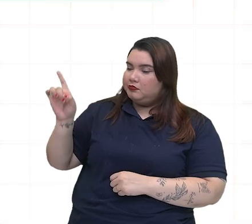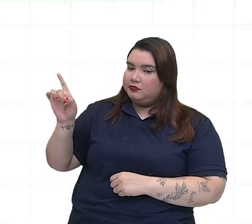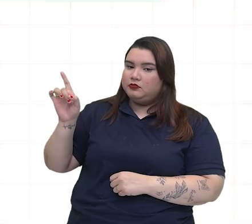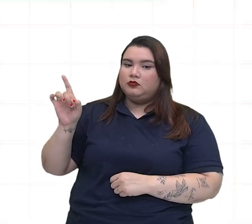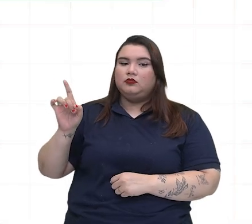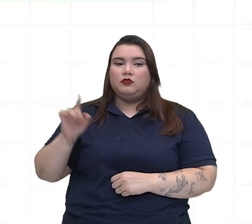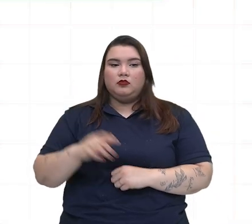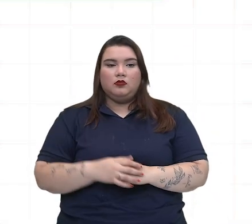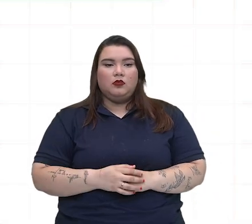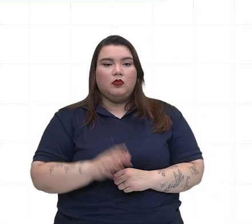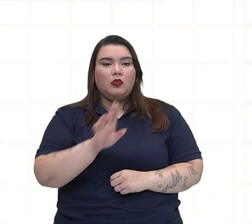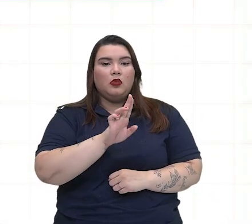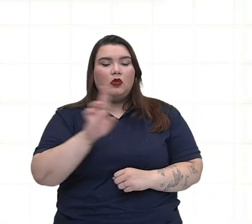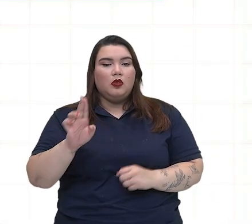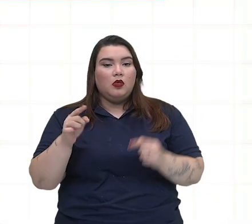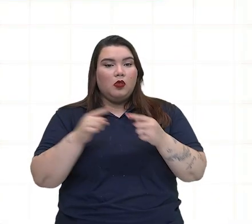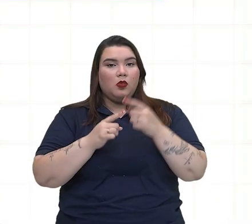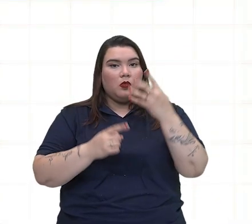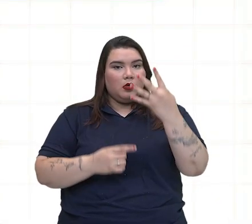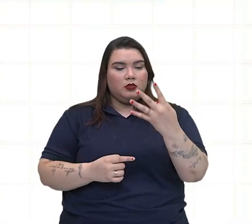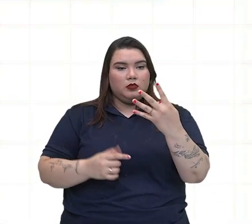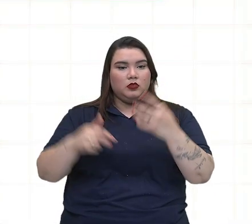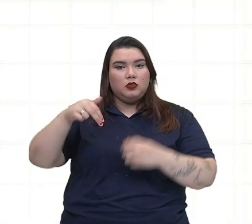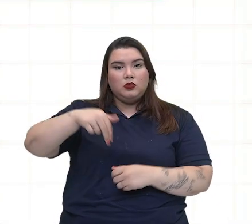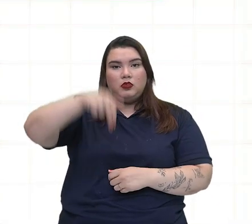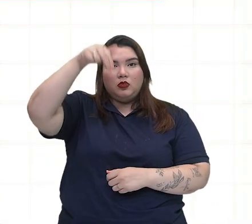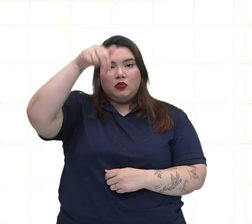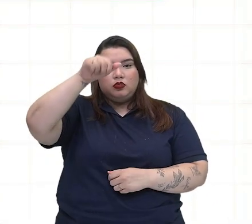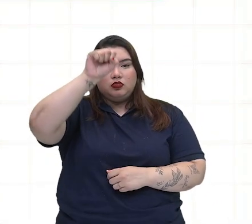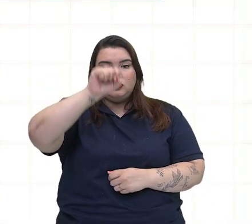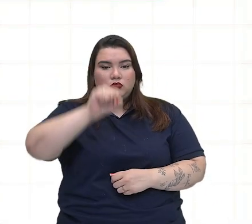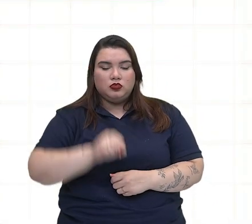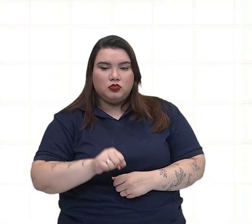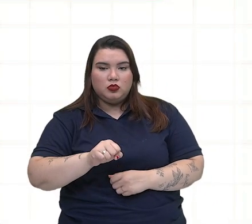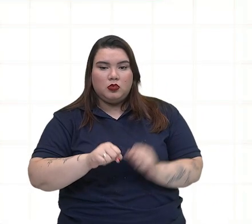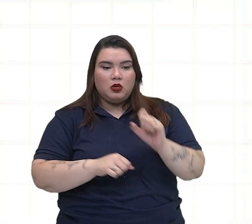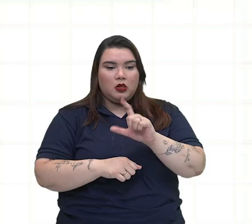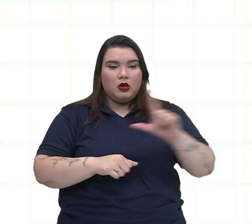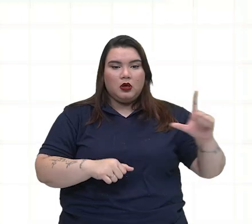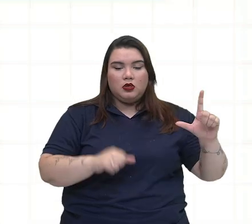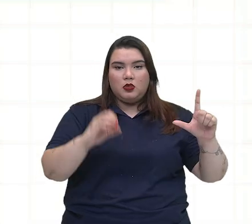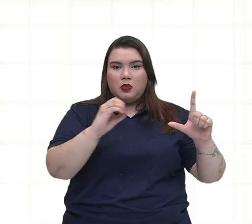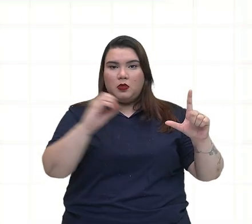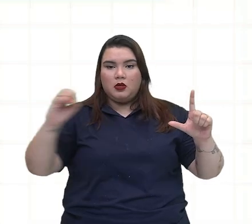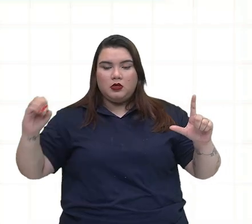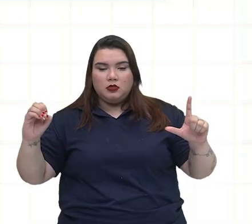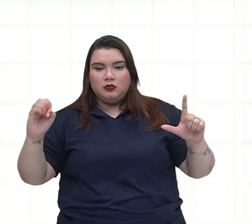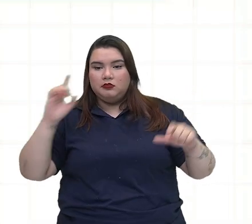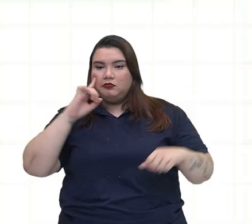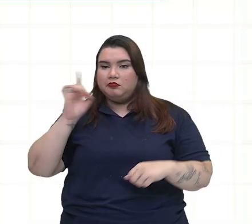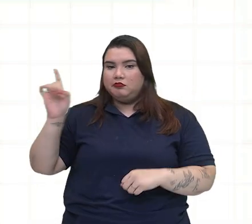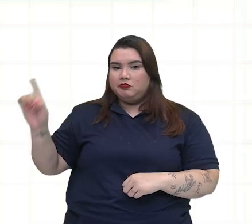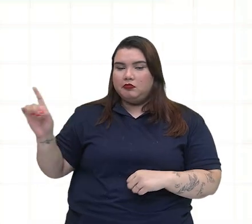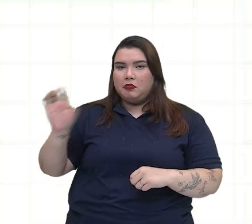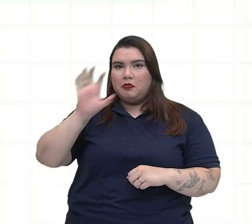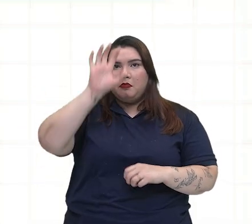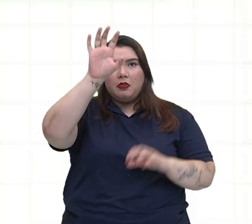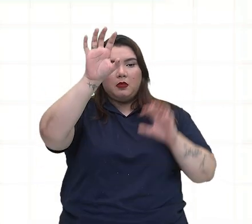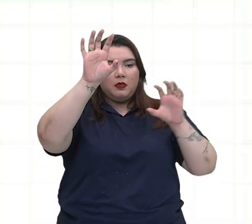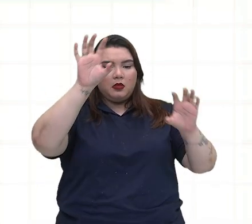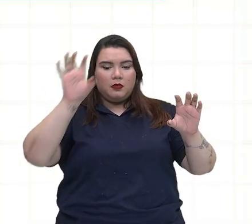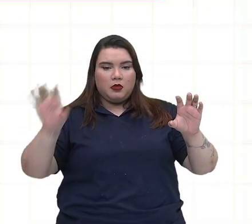pontos cardeais são 4, norte, sul, leste, oeste. Cada um desses pontos, eles